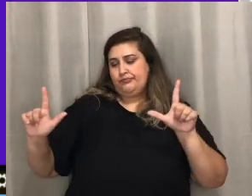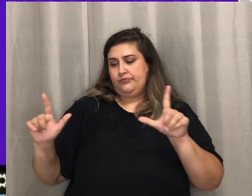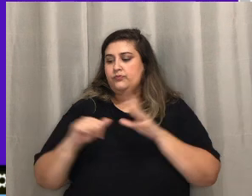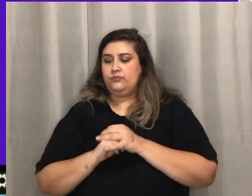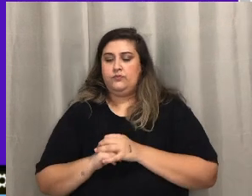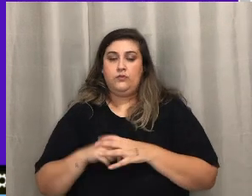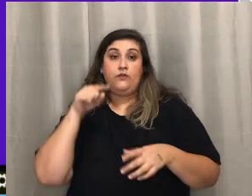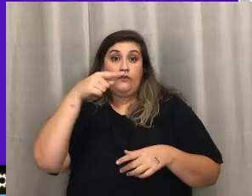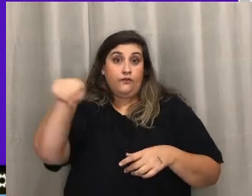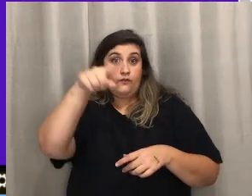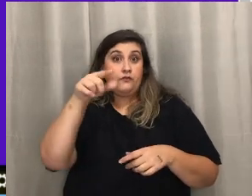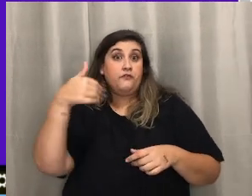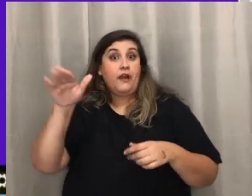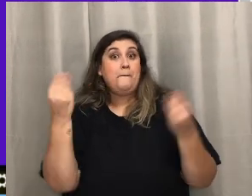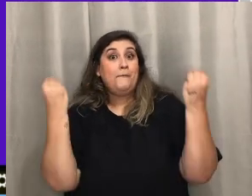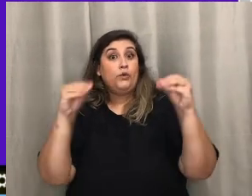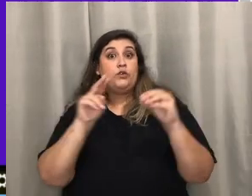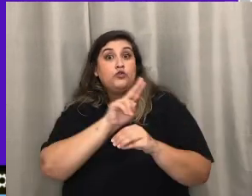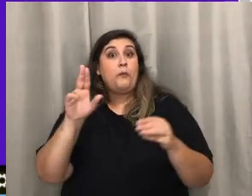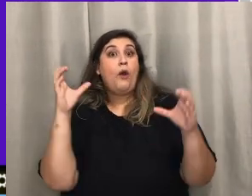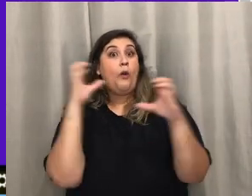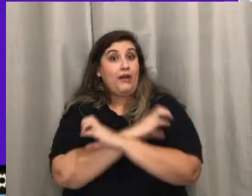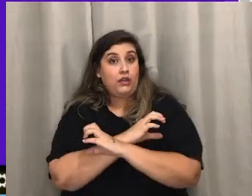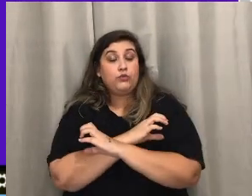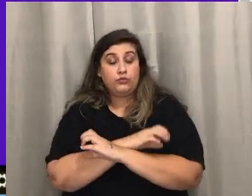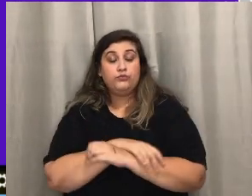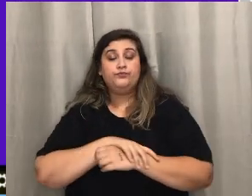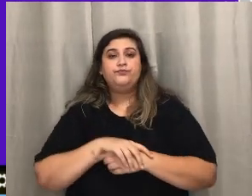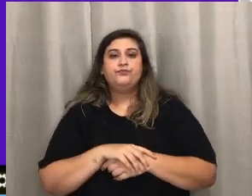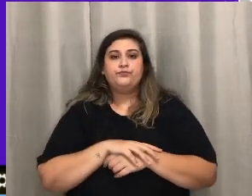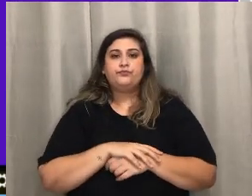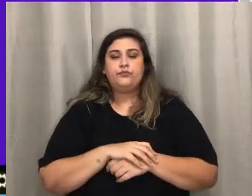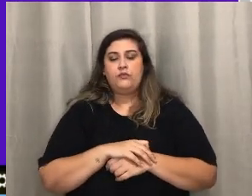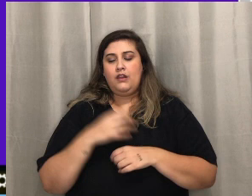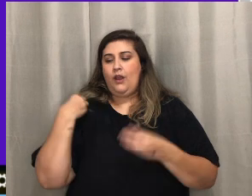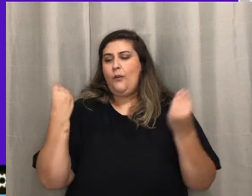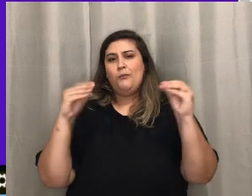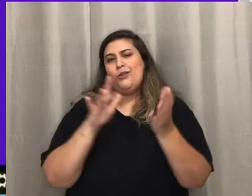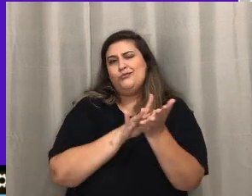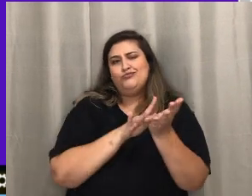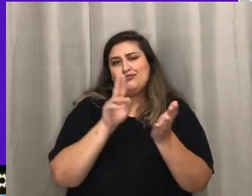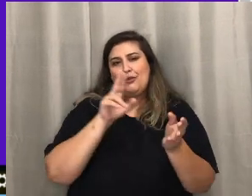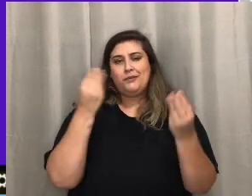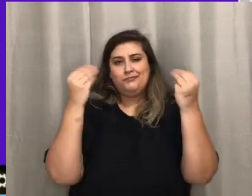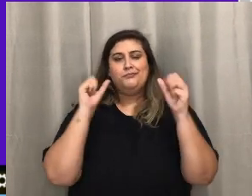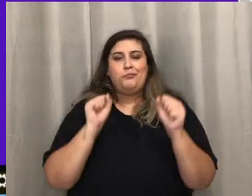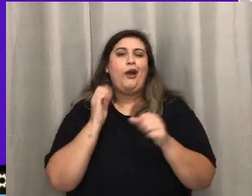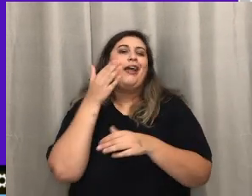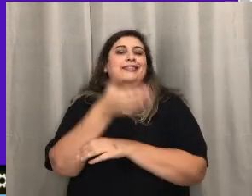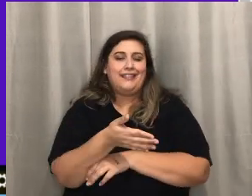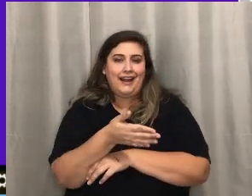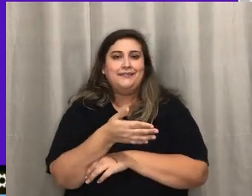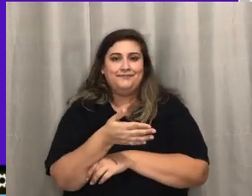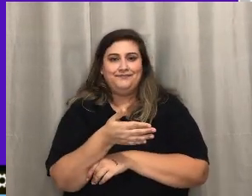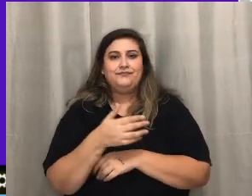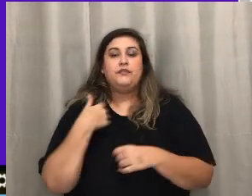interface. Vocês vão colocar o seu nome completo. Tá? Eu vou colocar aqui um nome fictício para que eu possa entrar na